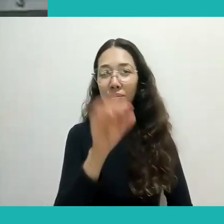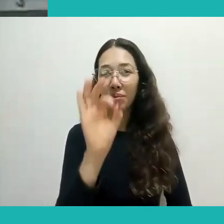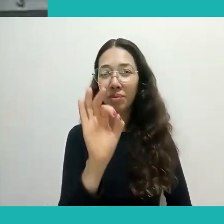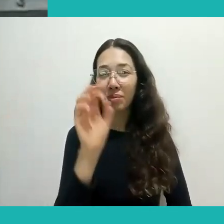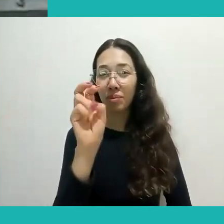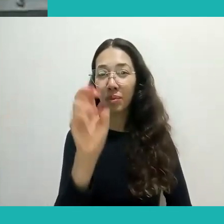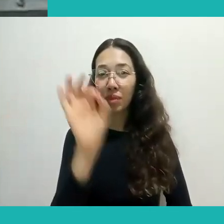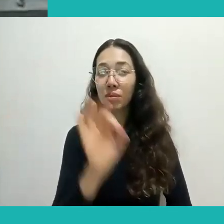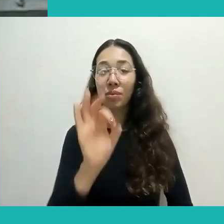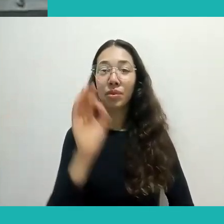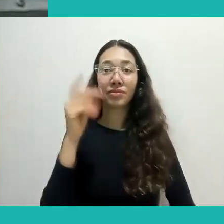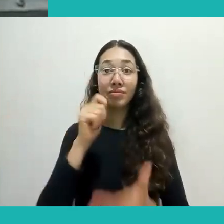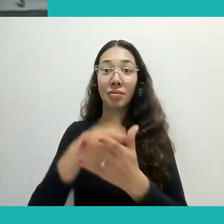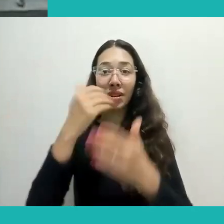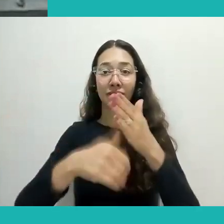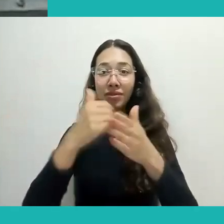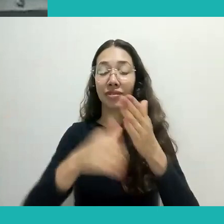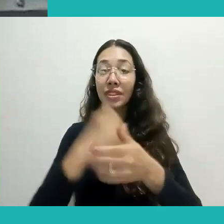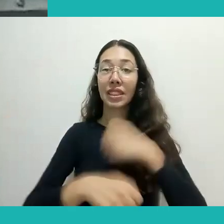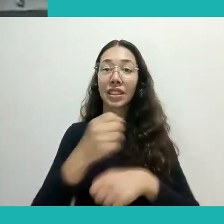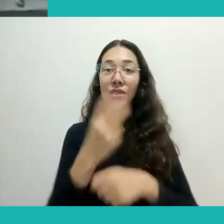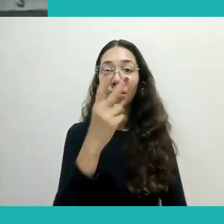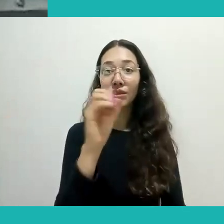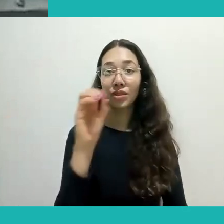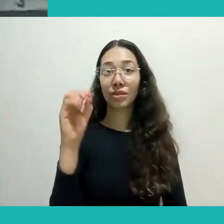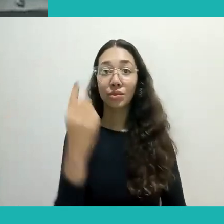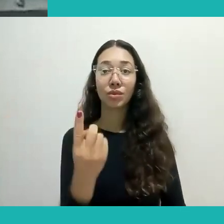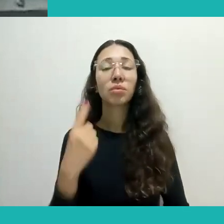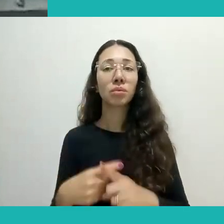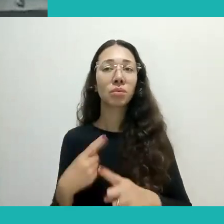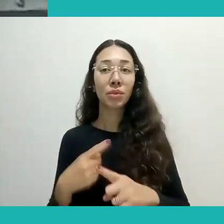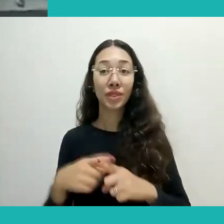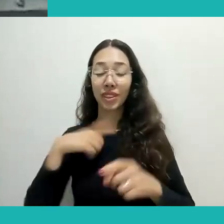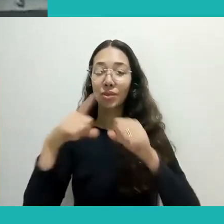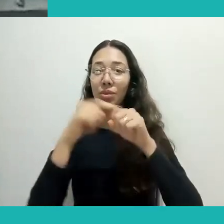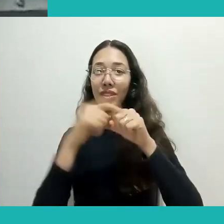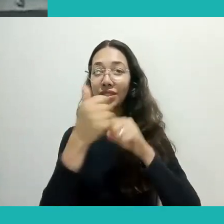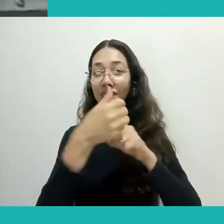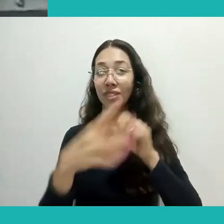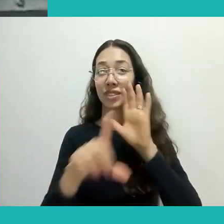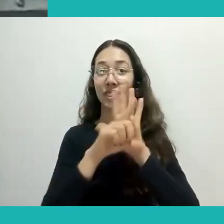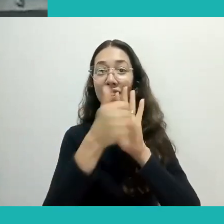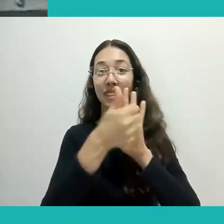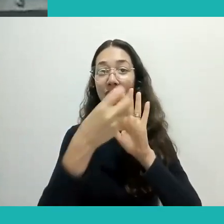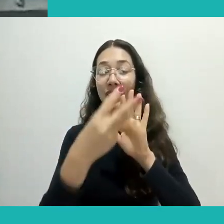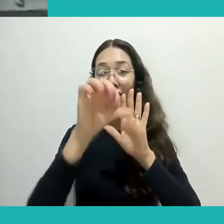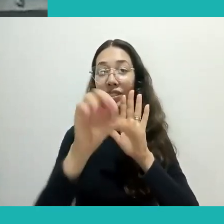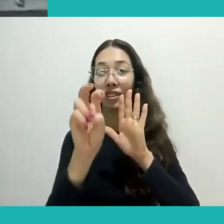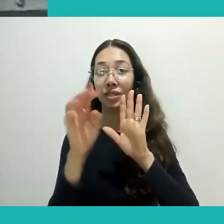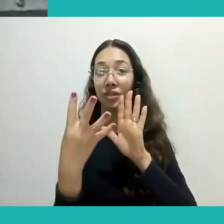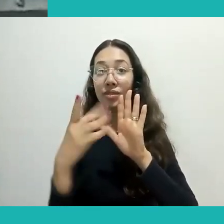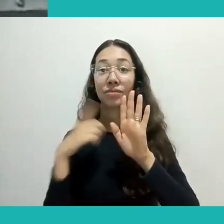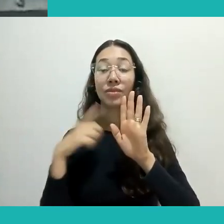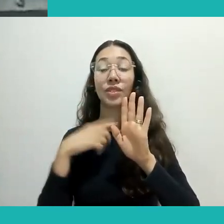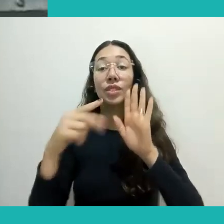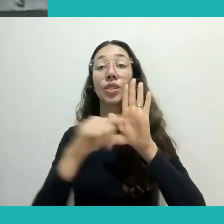em 2001. E por quê? Por força do comando do artigo 14 da Lei 13.954, segundo